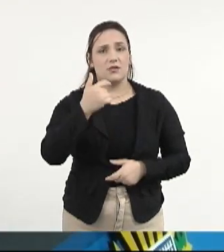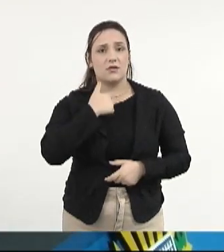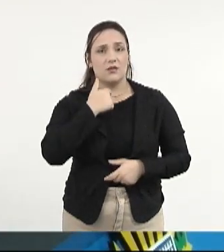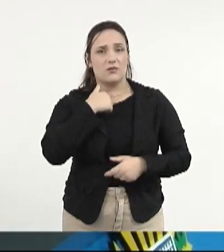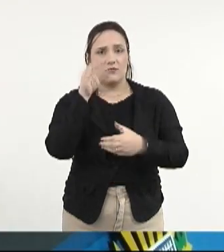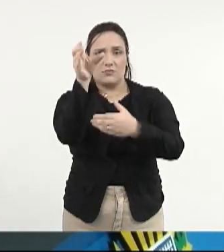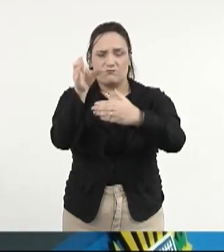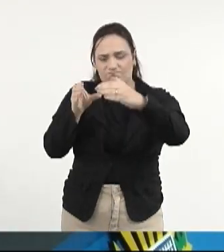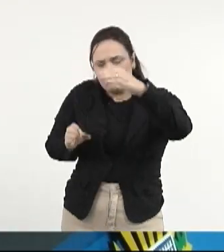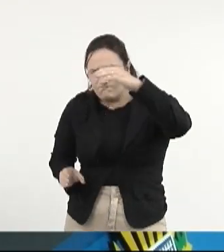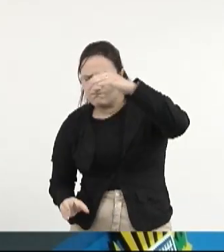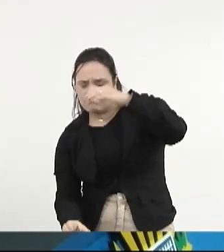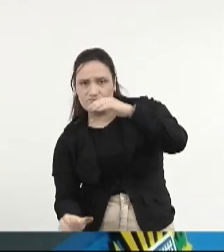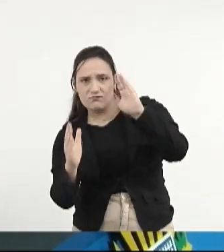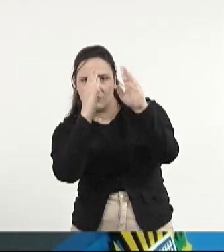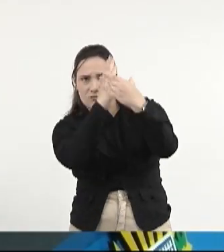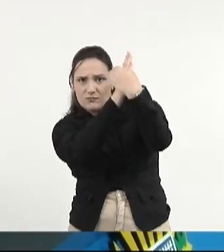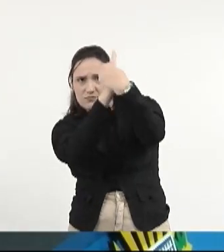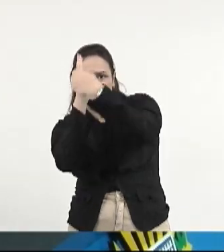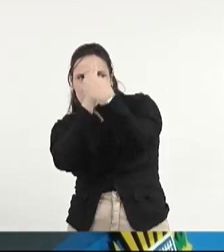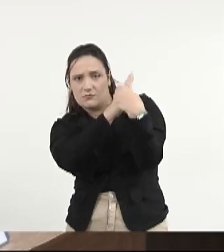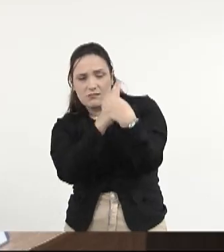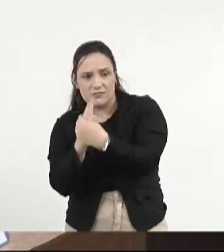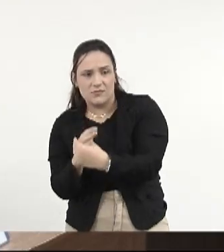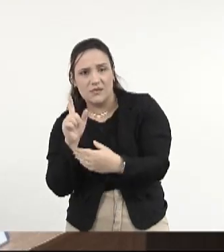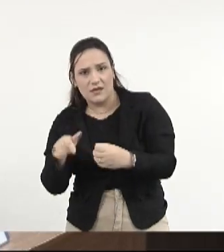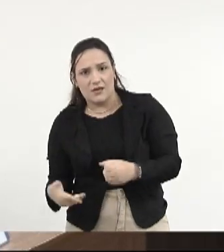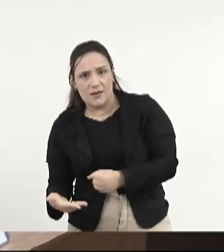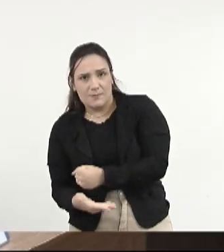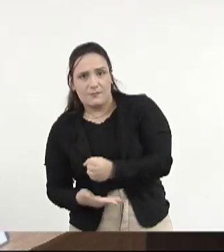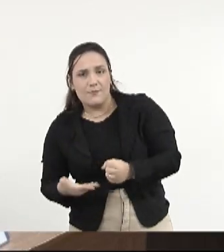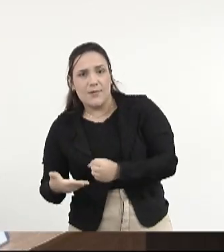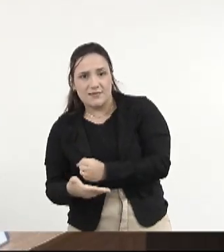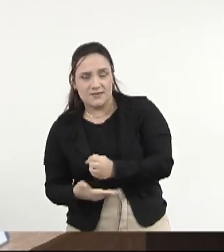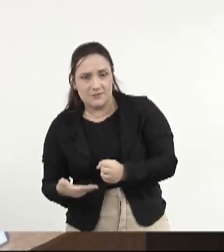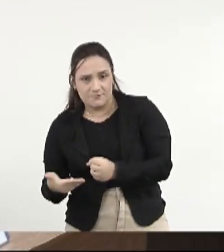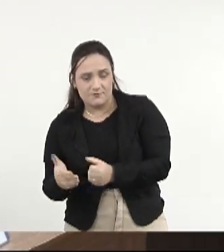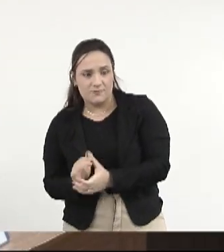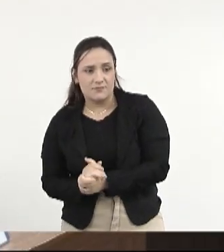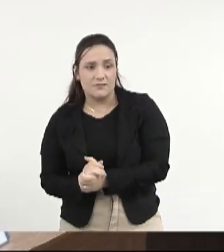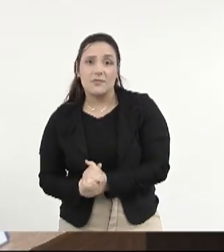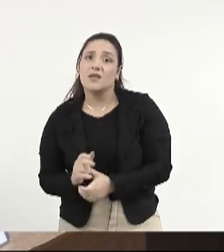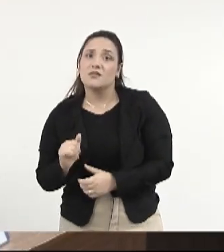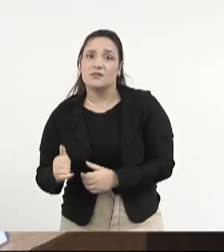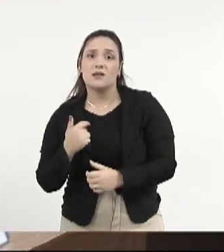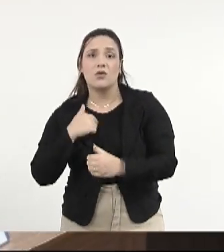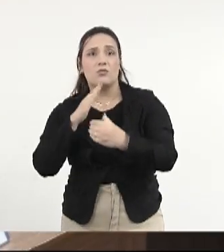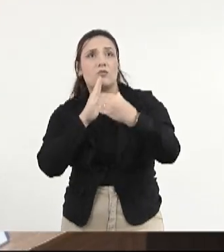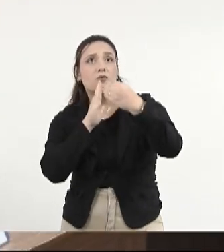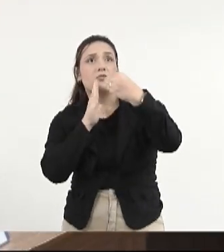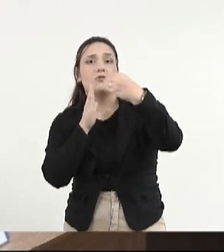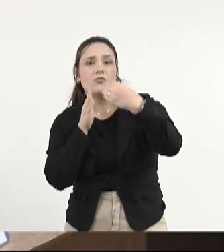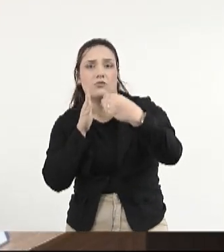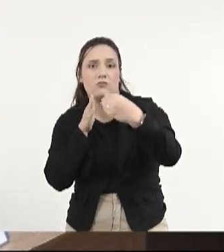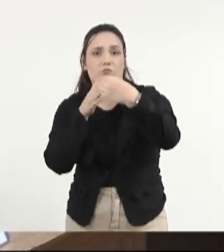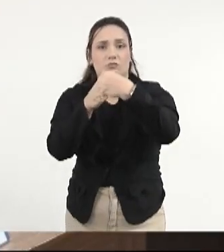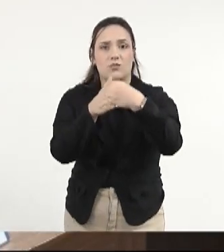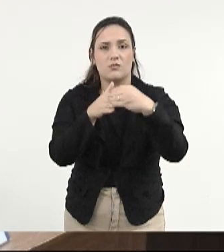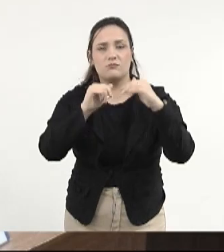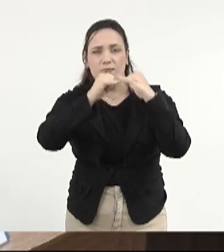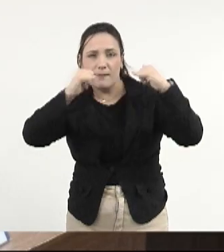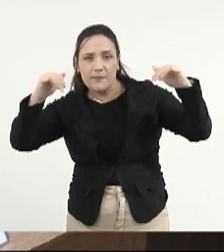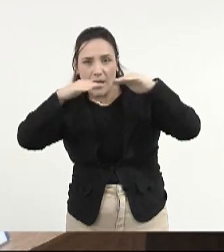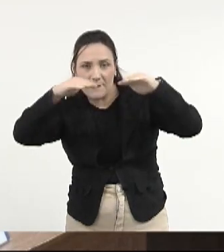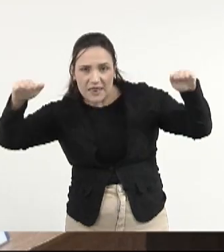os livros de minha biblioteca, ela é o que mantém todos eles. Se eu a coloco no meio dos